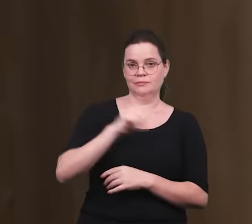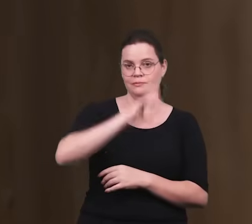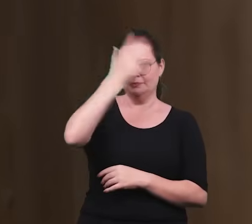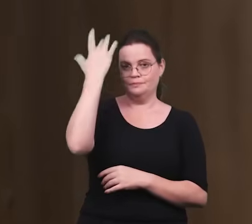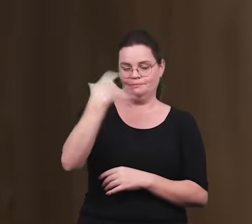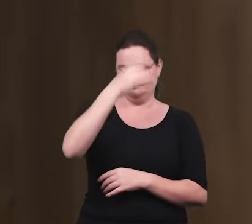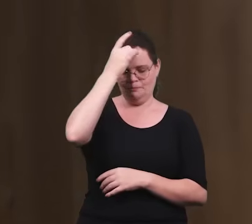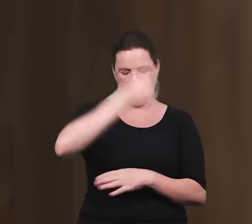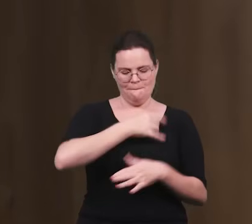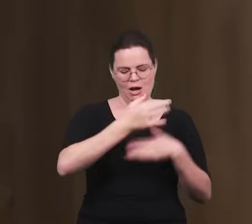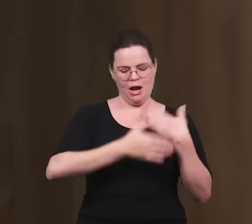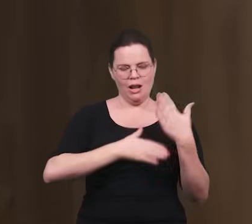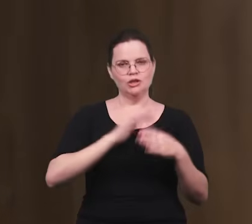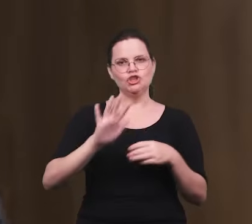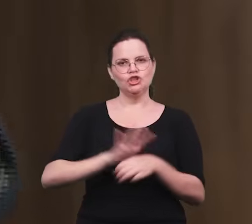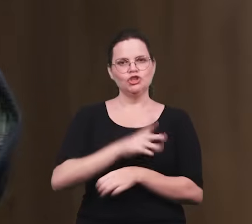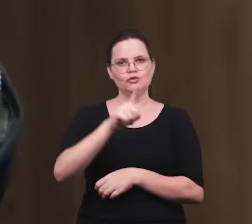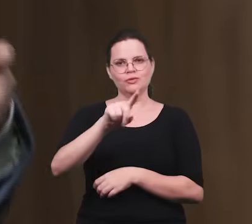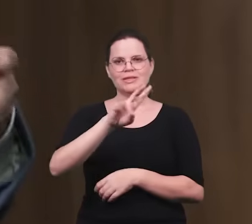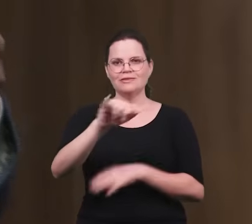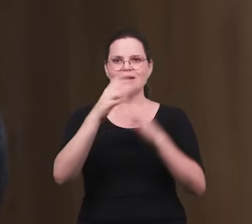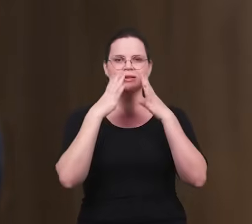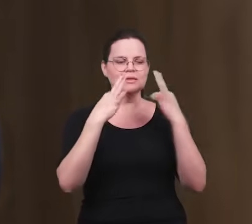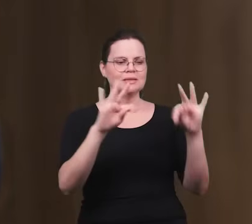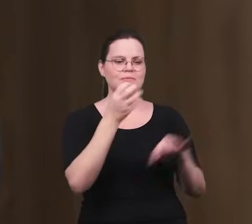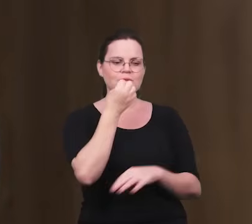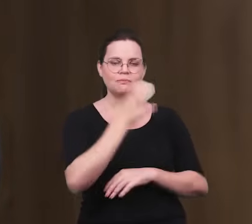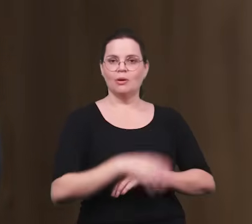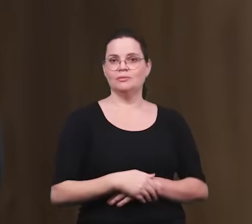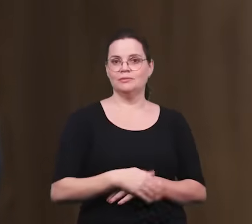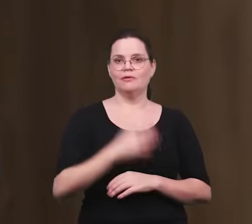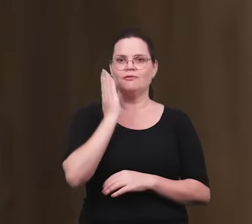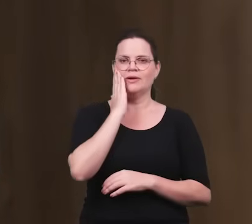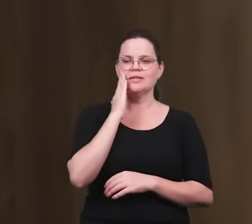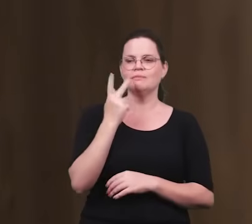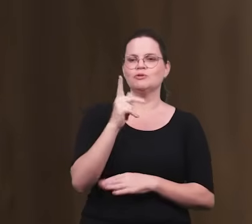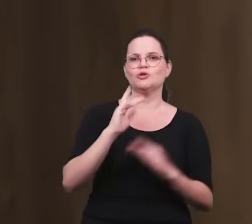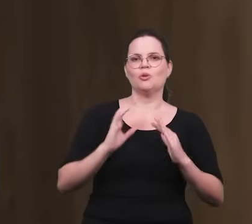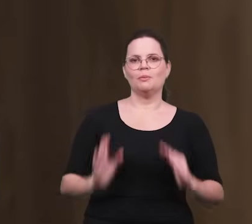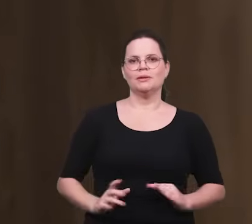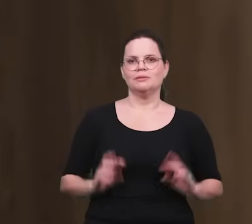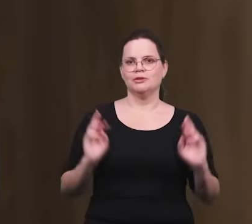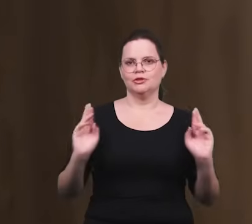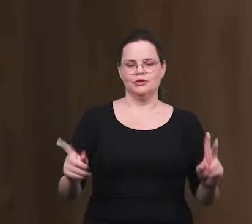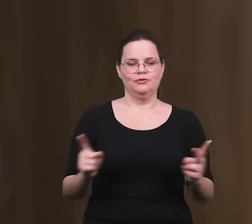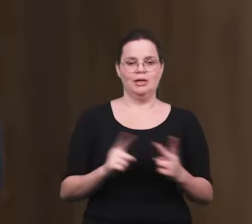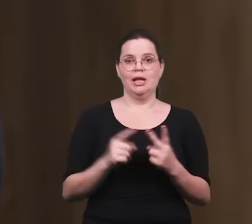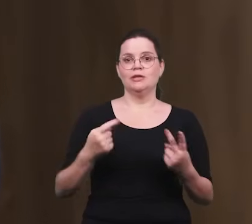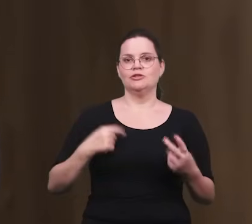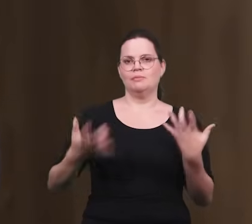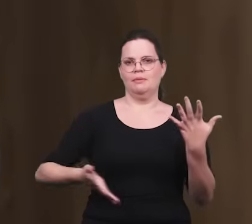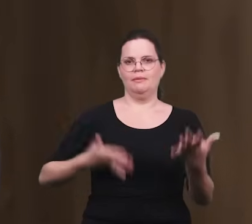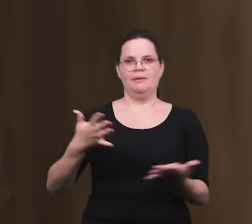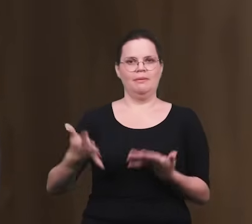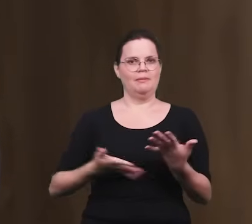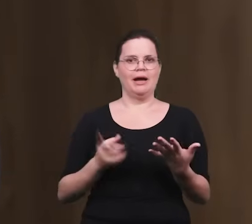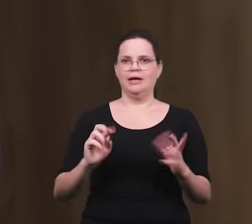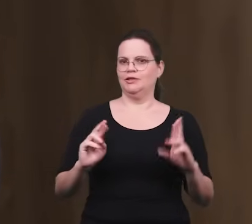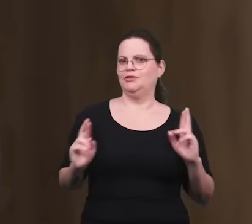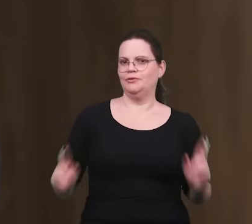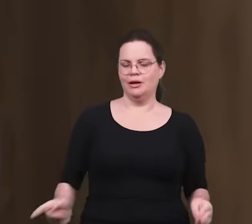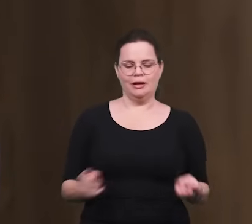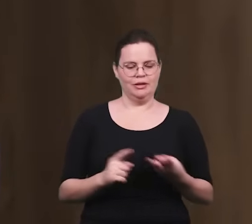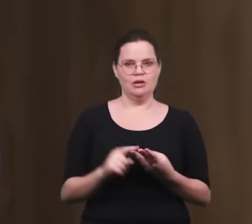Santo, você vai dar um bom testemunho. As pessoas vão ver que o seu comportamento é diferente, o seu falar é diferente. Você não